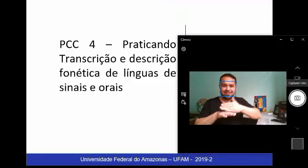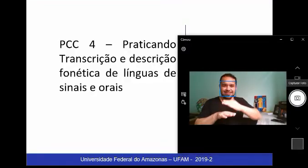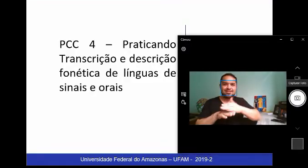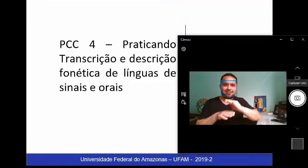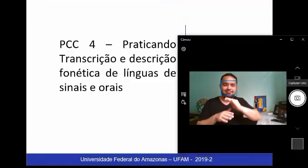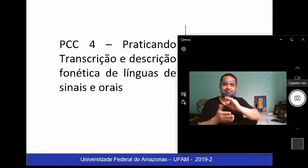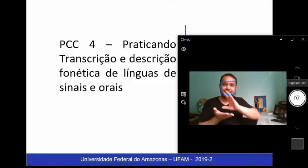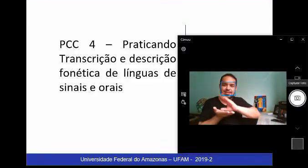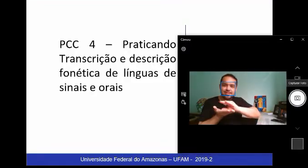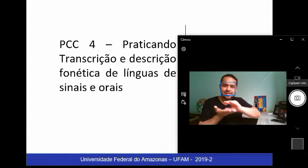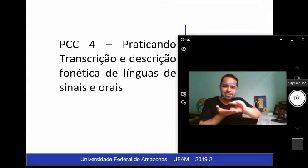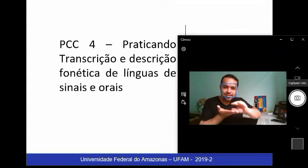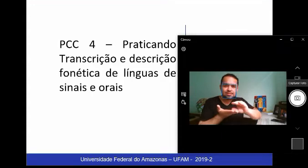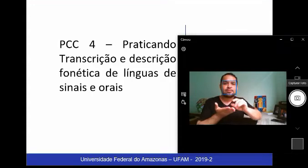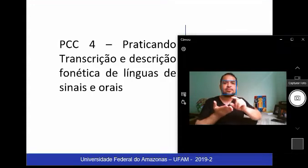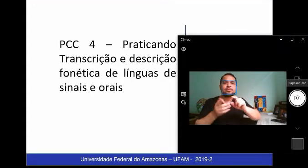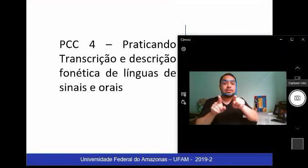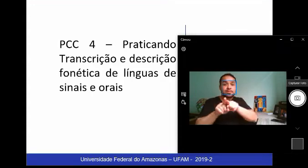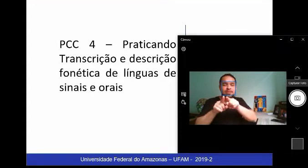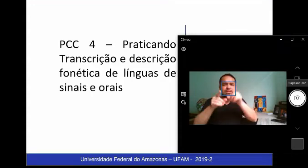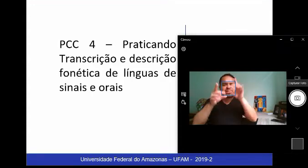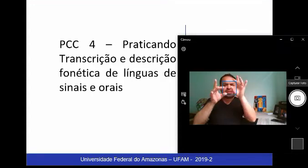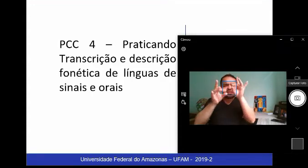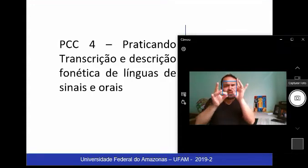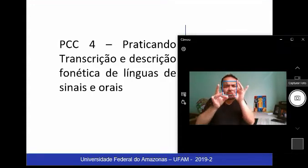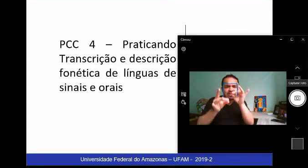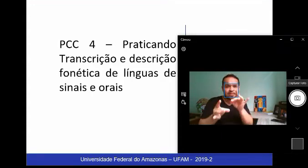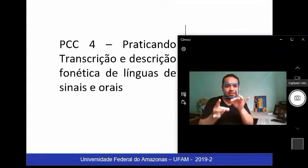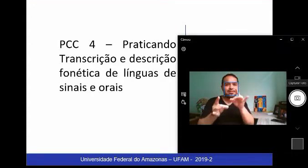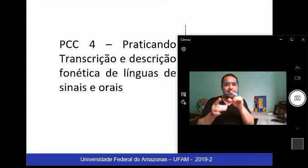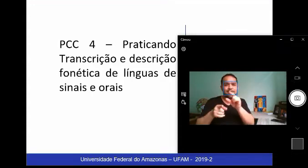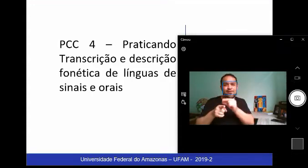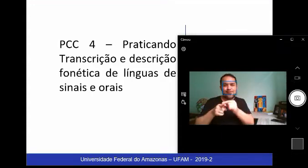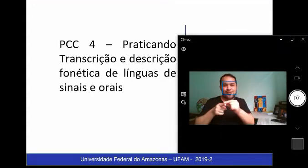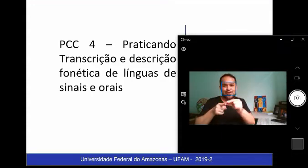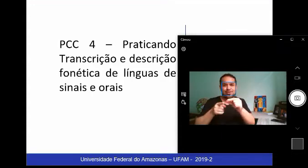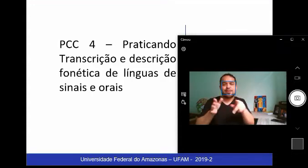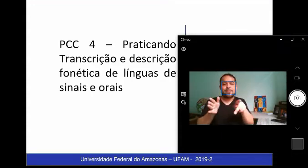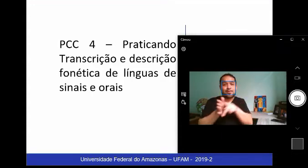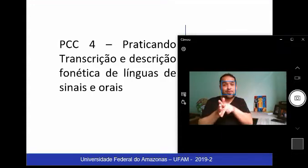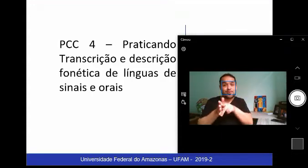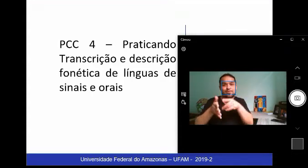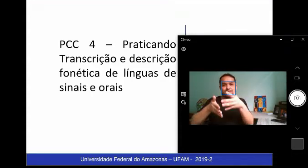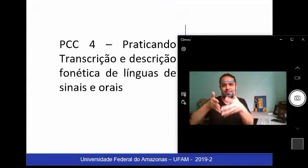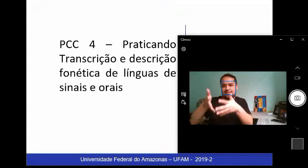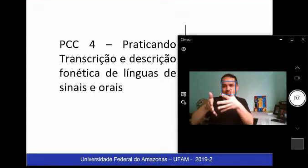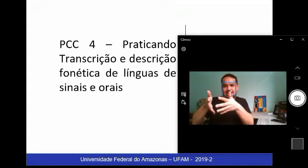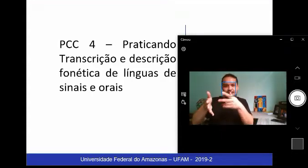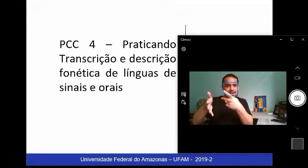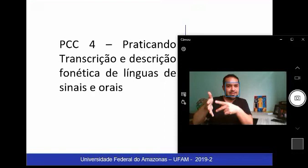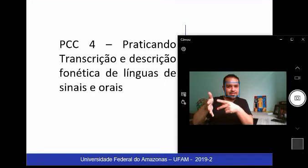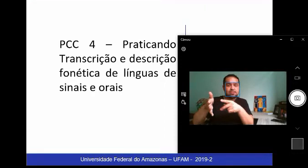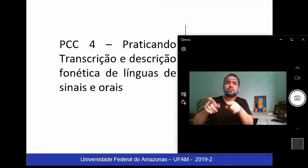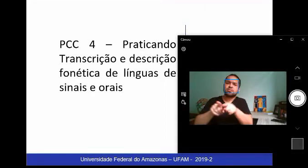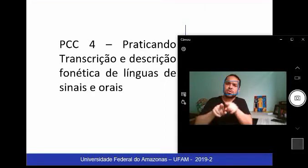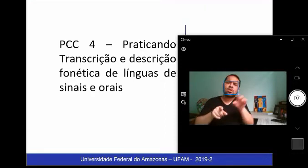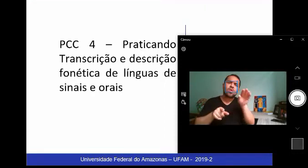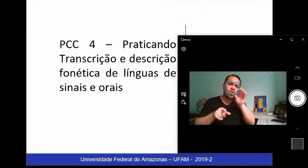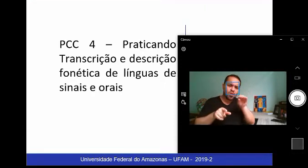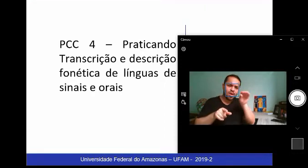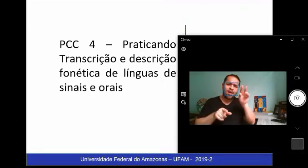Ok, então veja, o PCC nós vamos praticar a transcrição e a descrição fonética de línguas